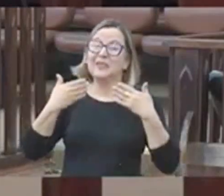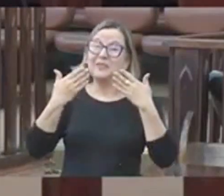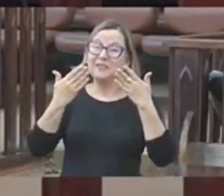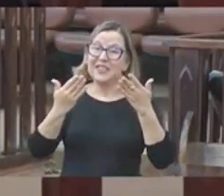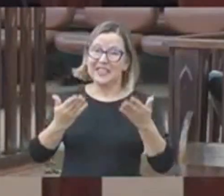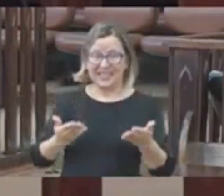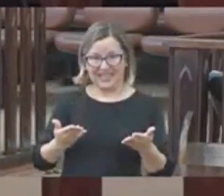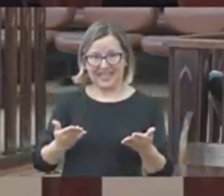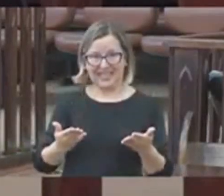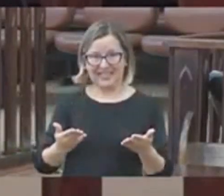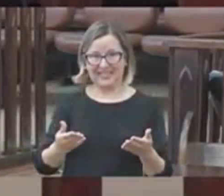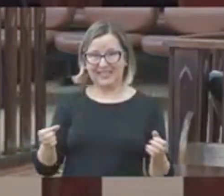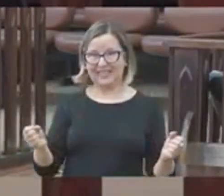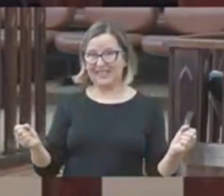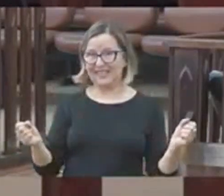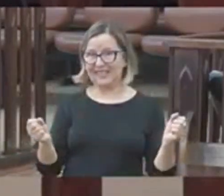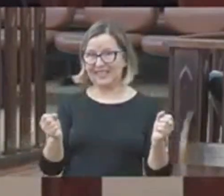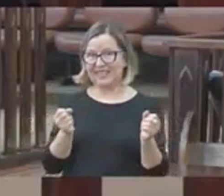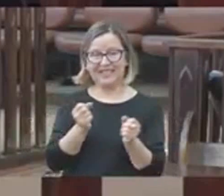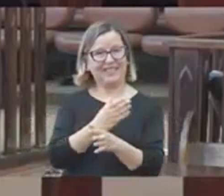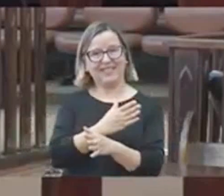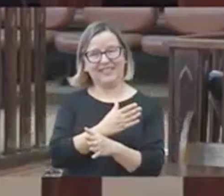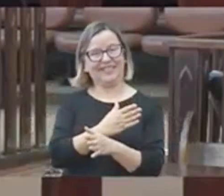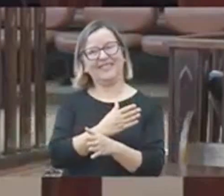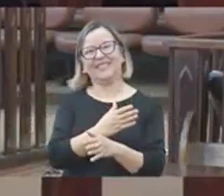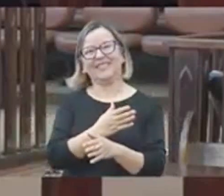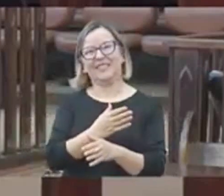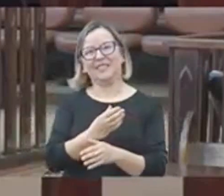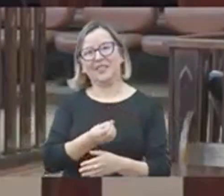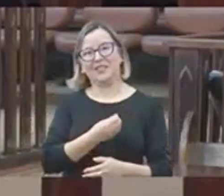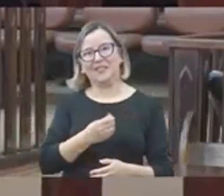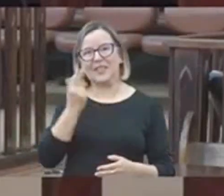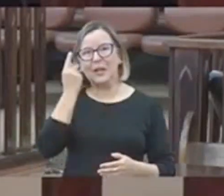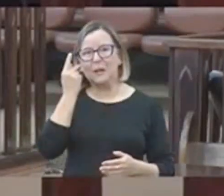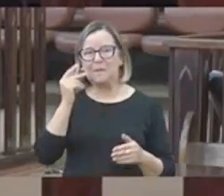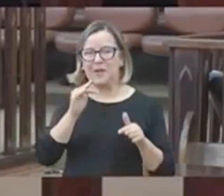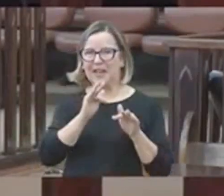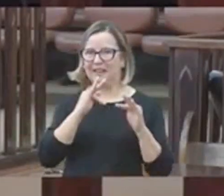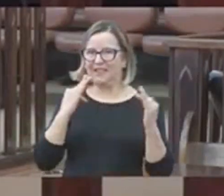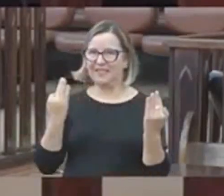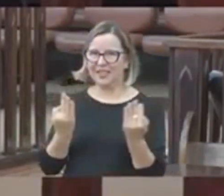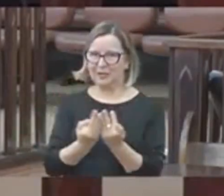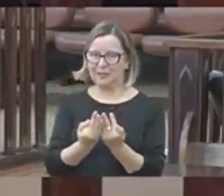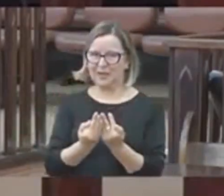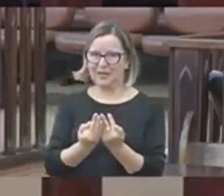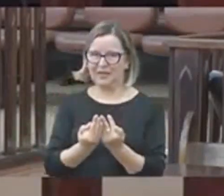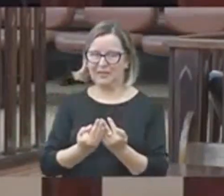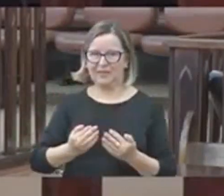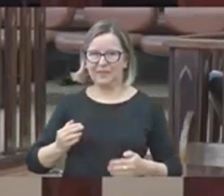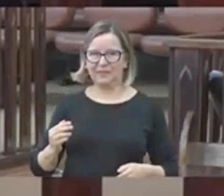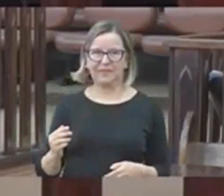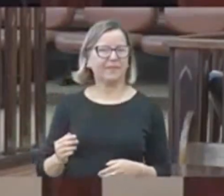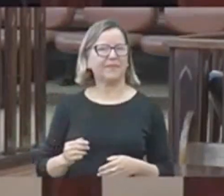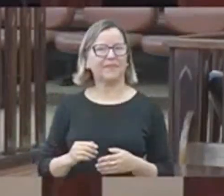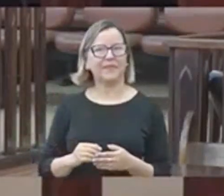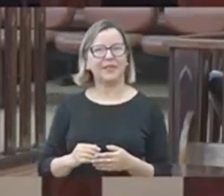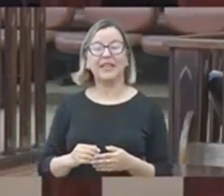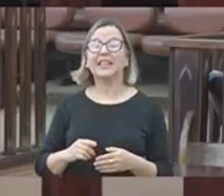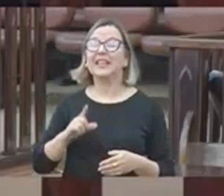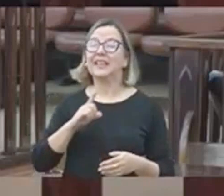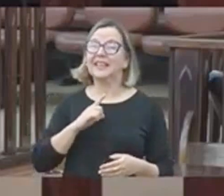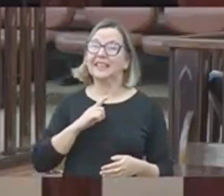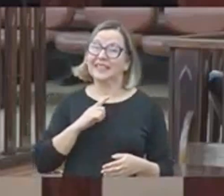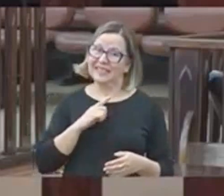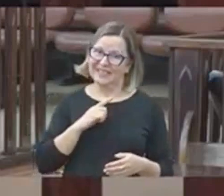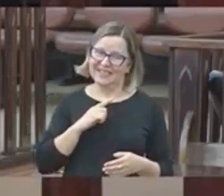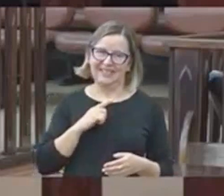social. É hora de parar tudo, não desanime. Há solução para você e tua família.